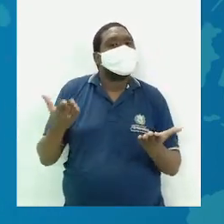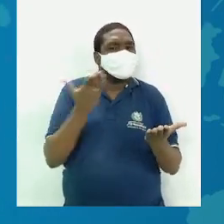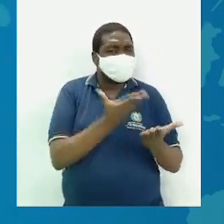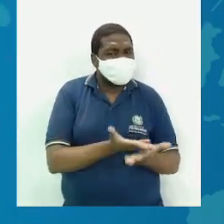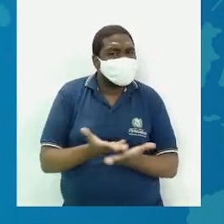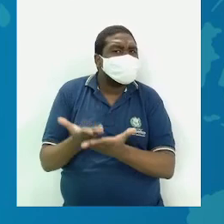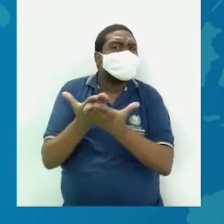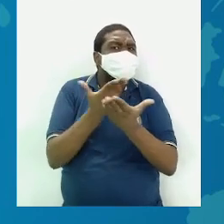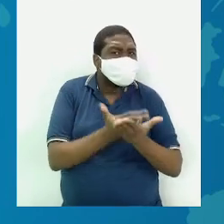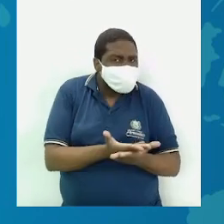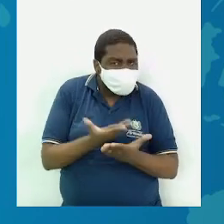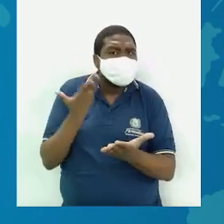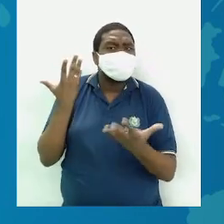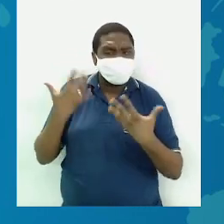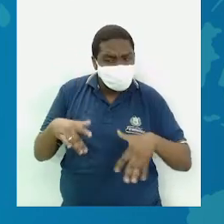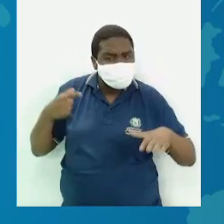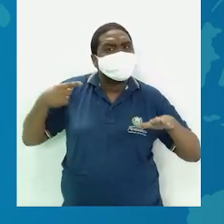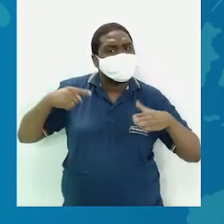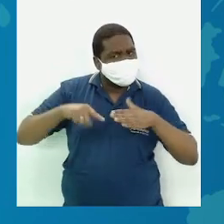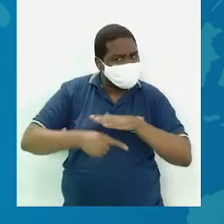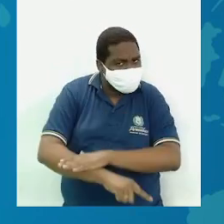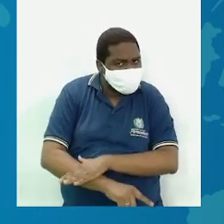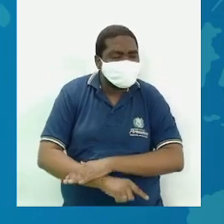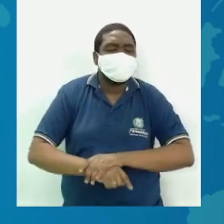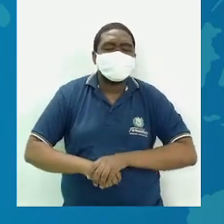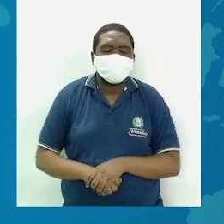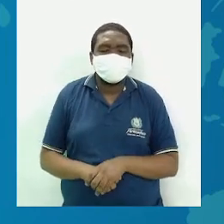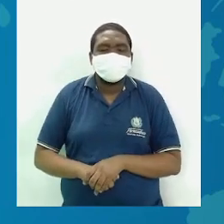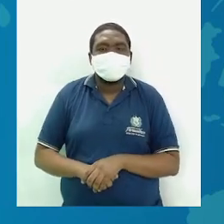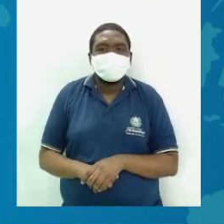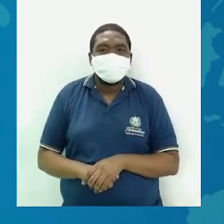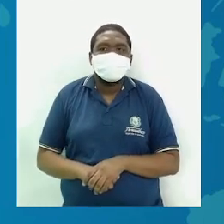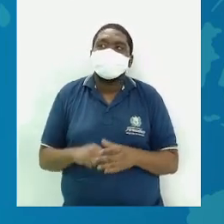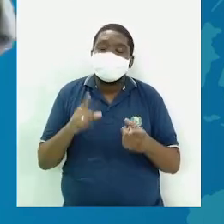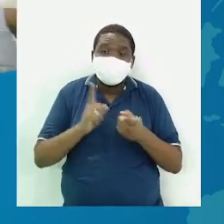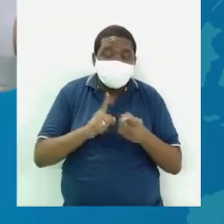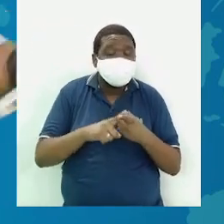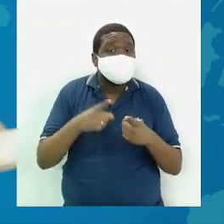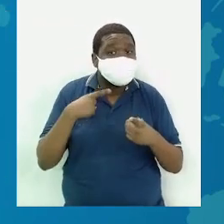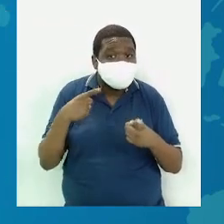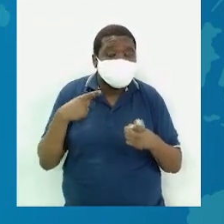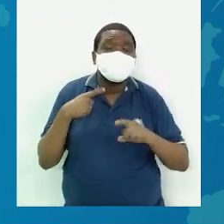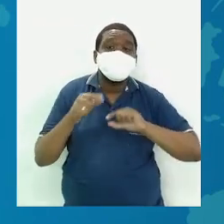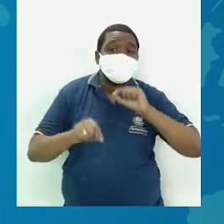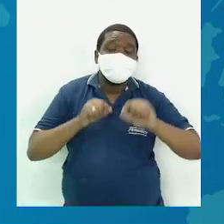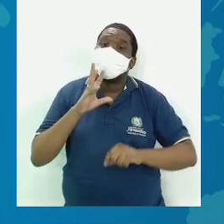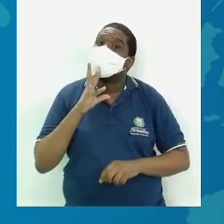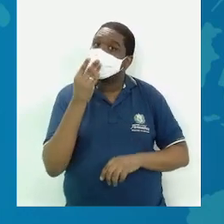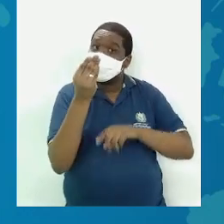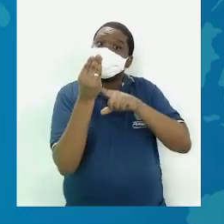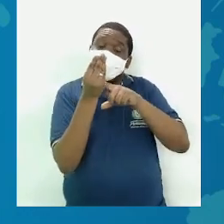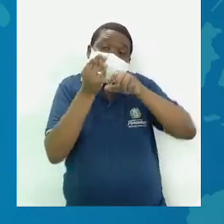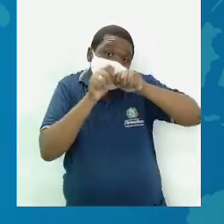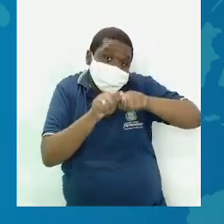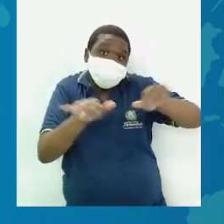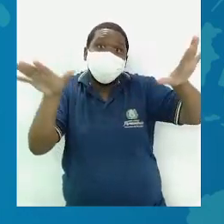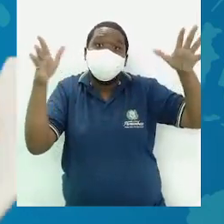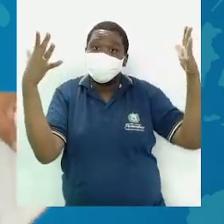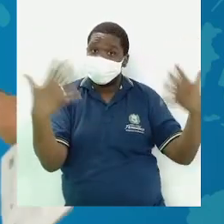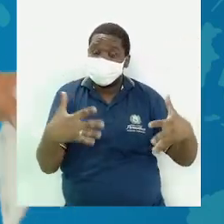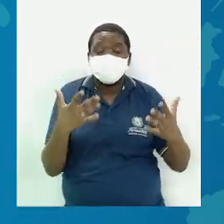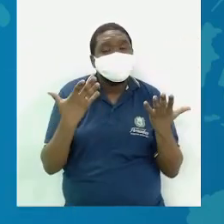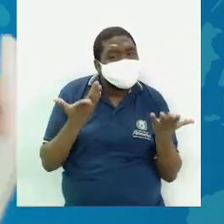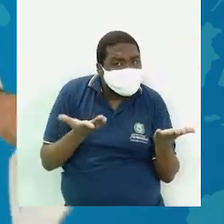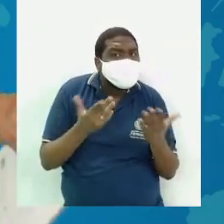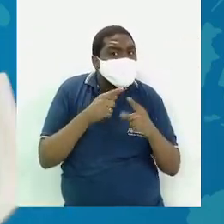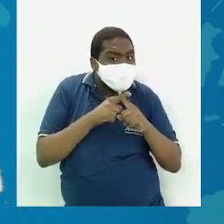com enormes assim, podemos dizer com uma amplitude, né, de conhecimento, tudo tem seu